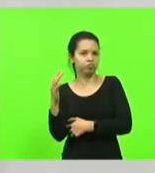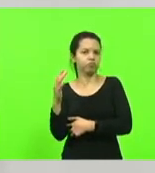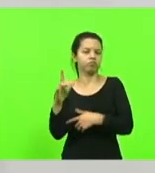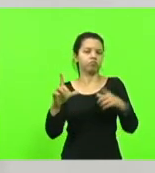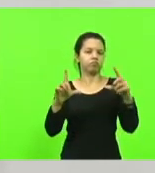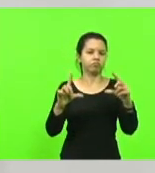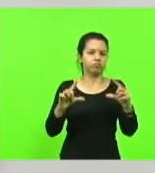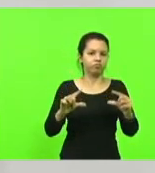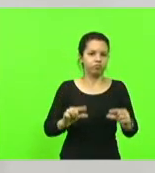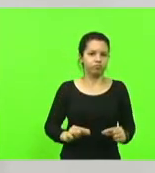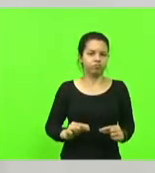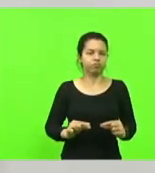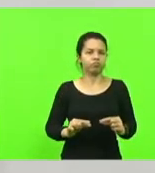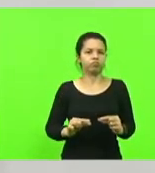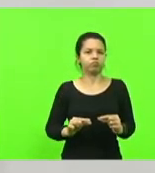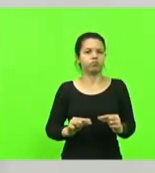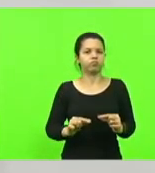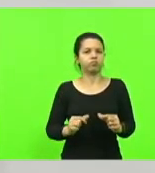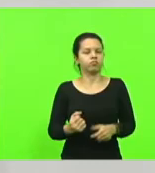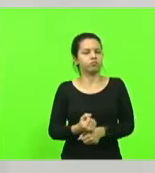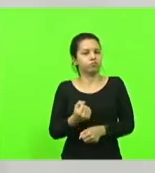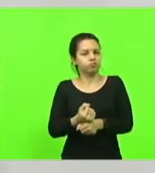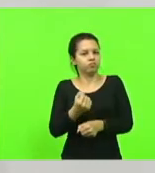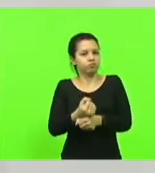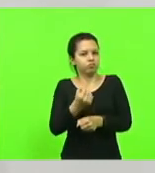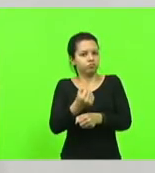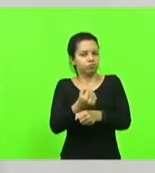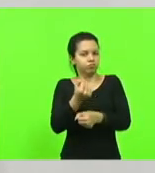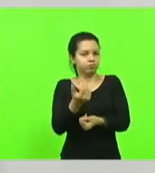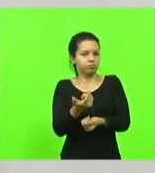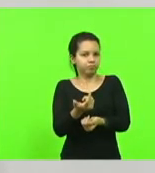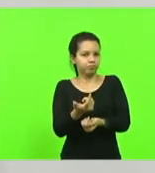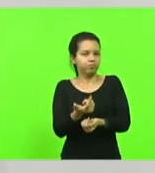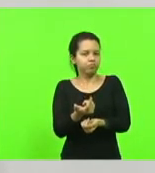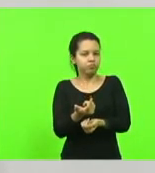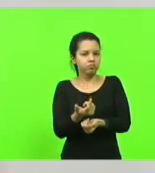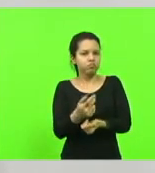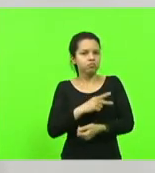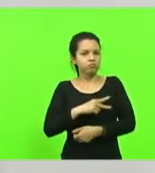diminuindo o custo de obras públicas. Inclusive, hoje,